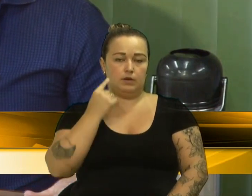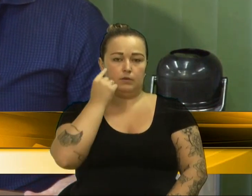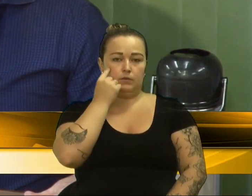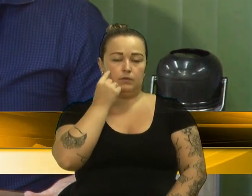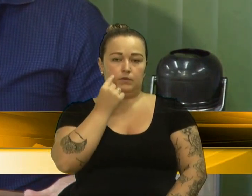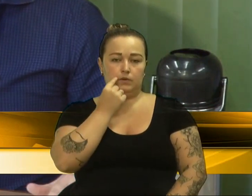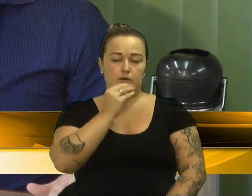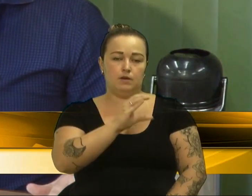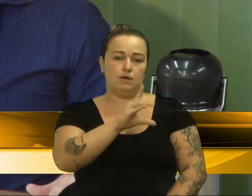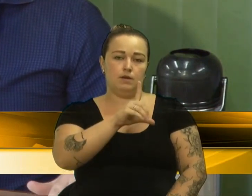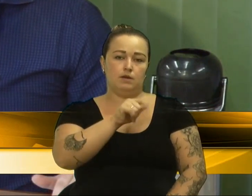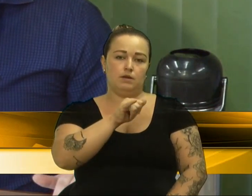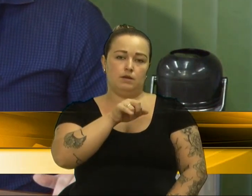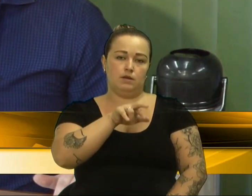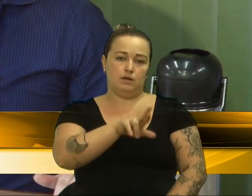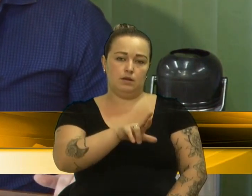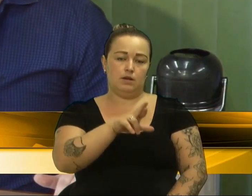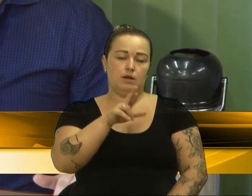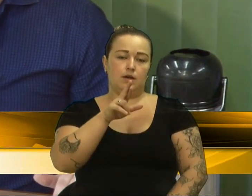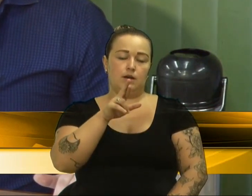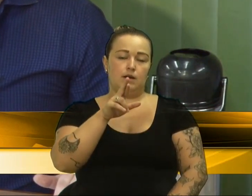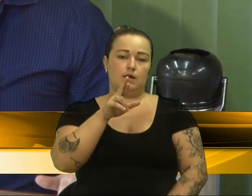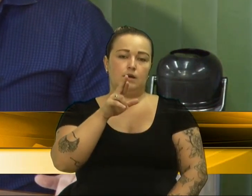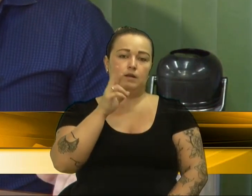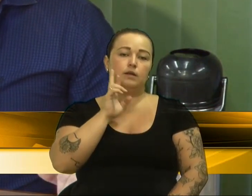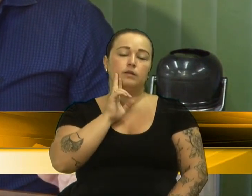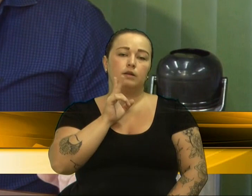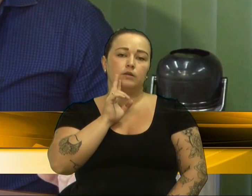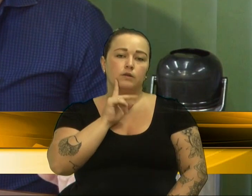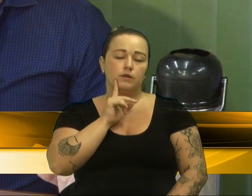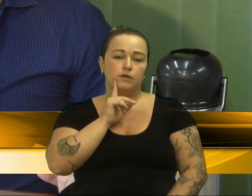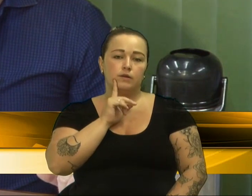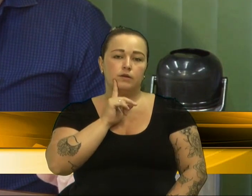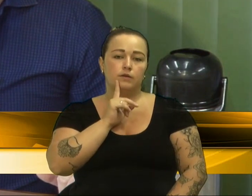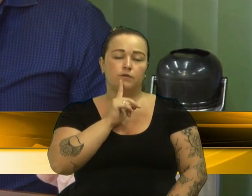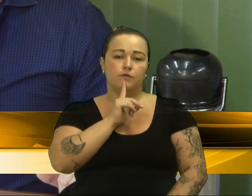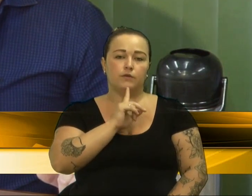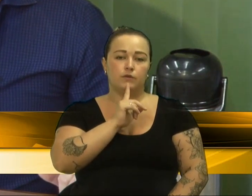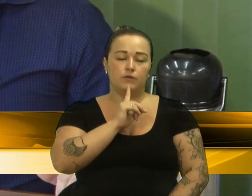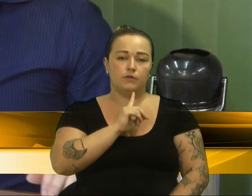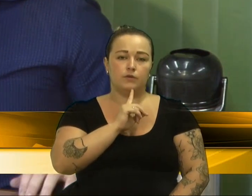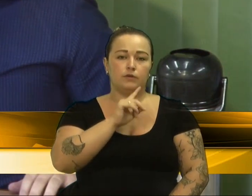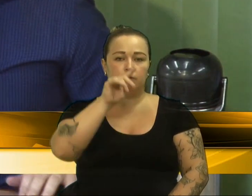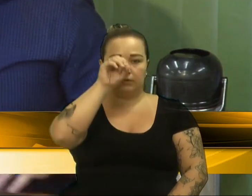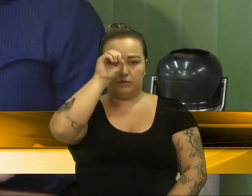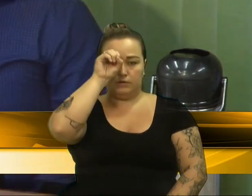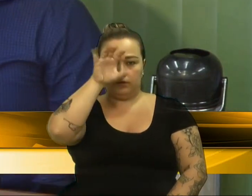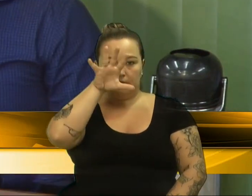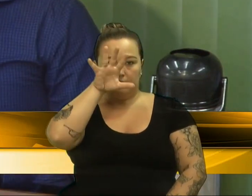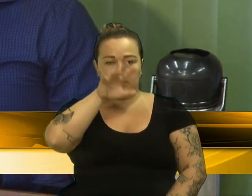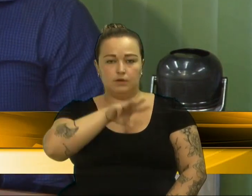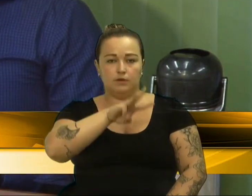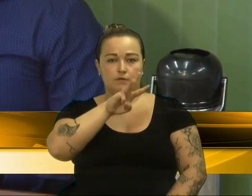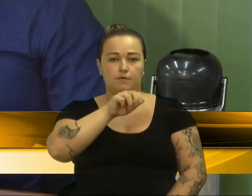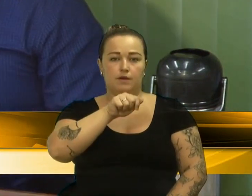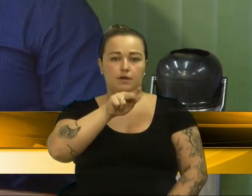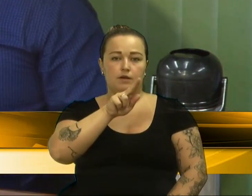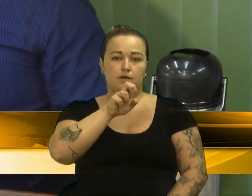Bandeira, Clair de Lima Girardi, Renato Oliveira, Velocino Ex, Paula Iores, Elisandro Fiuza e Wagner